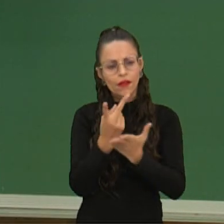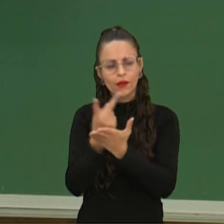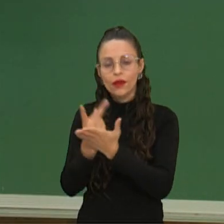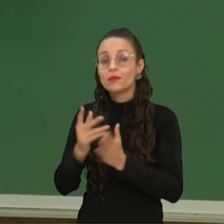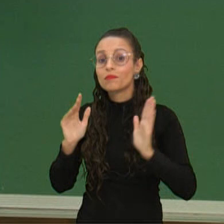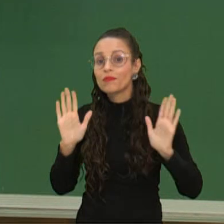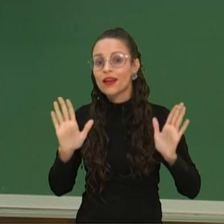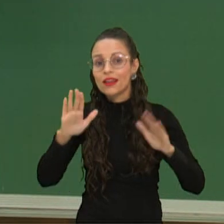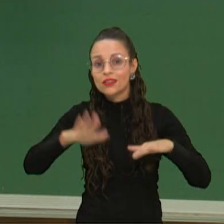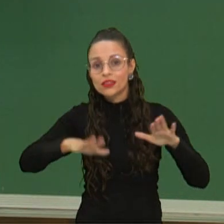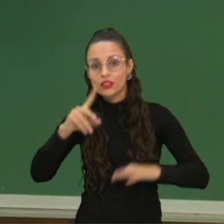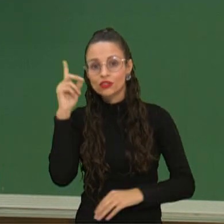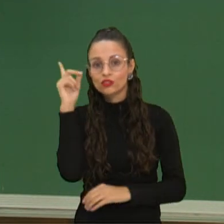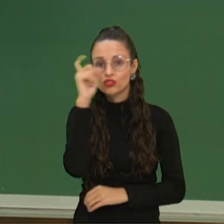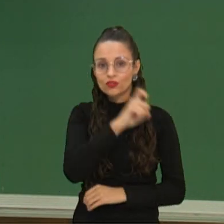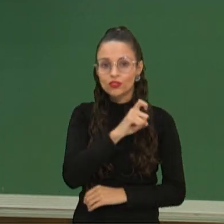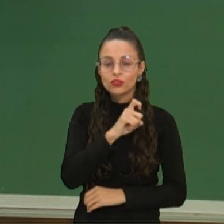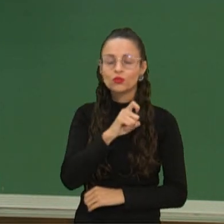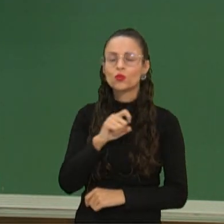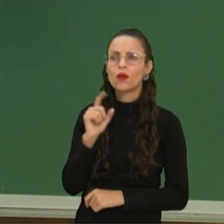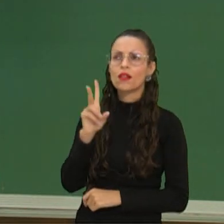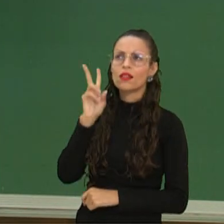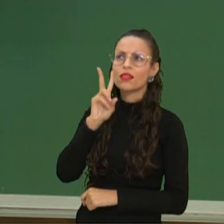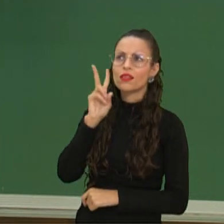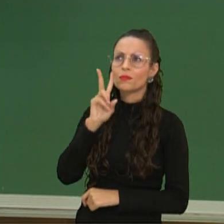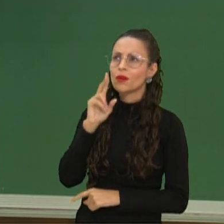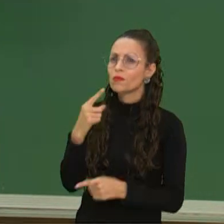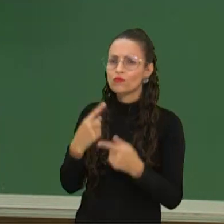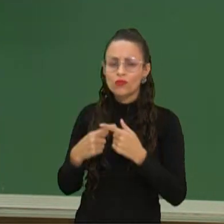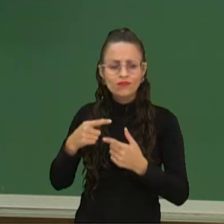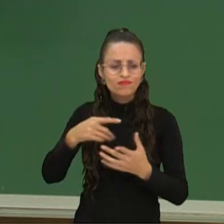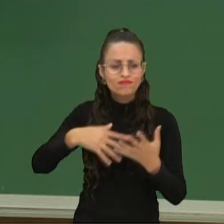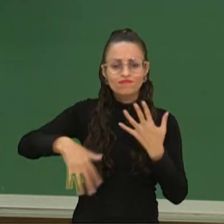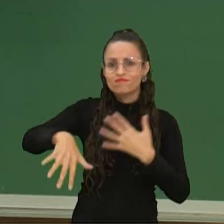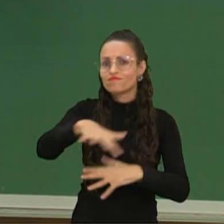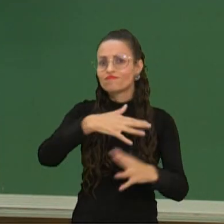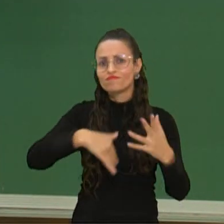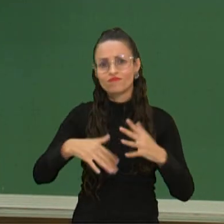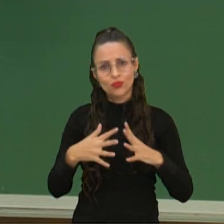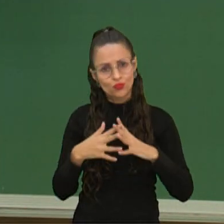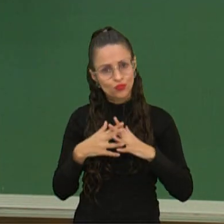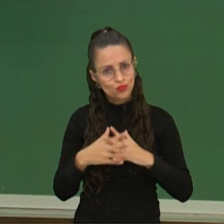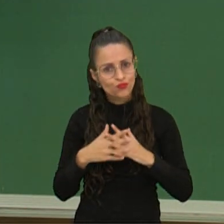difícil de se lembrar que a gente está no meio de tudo isso, né?